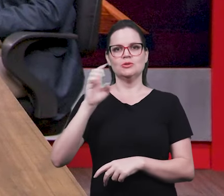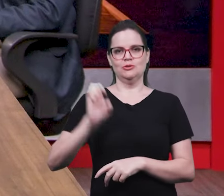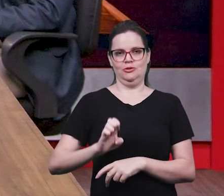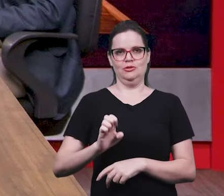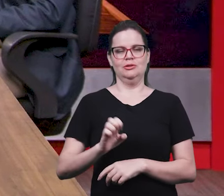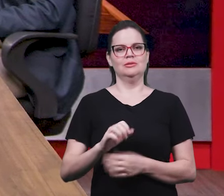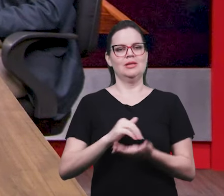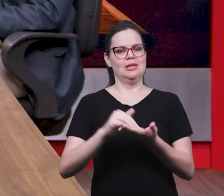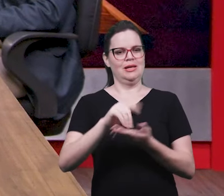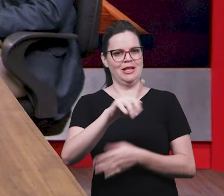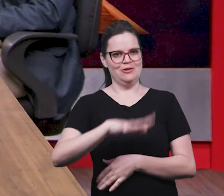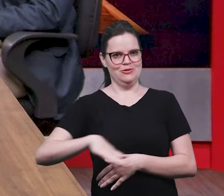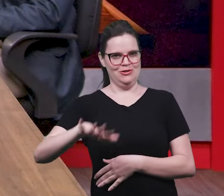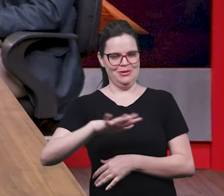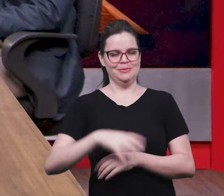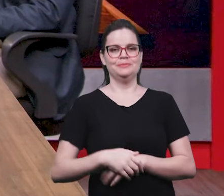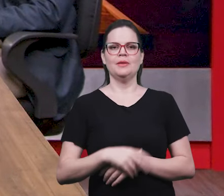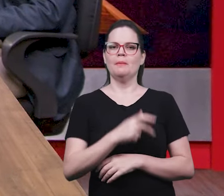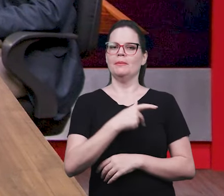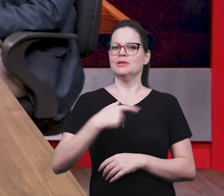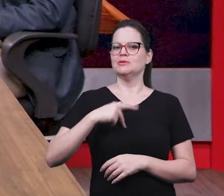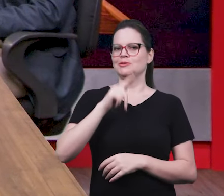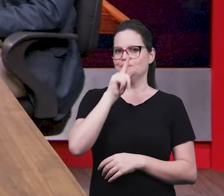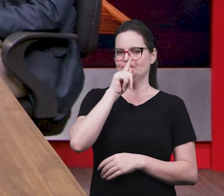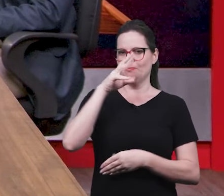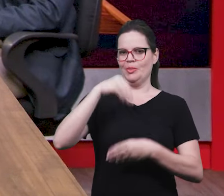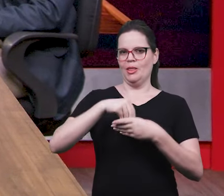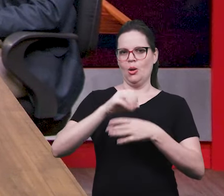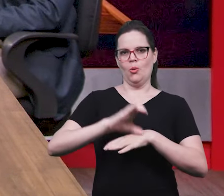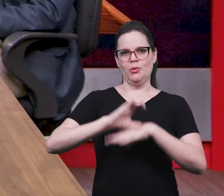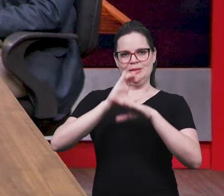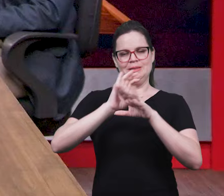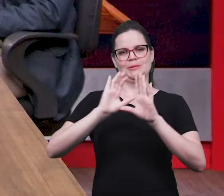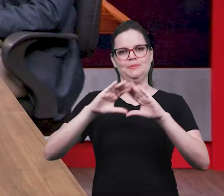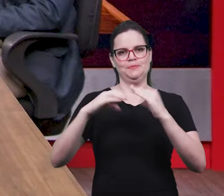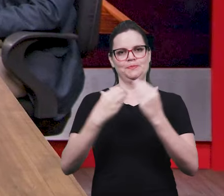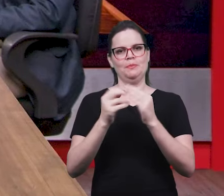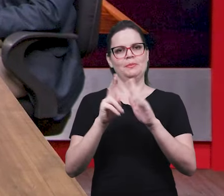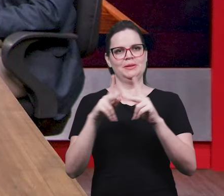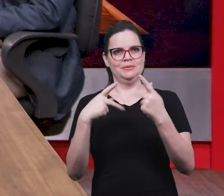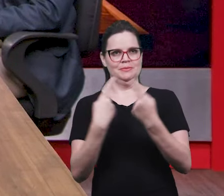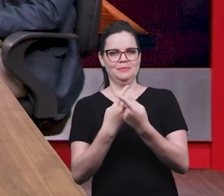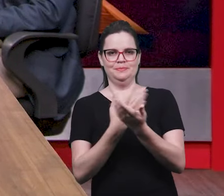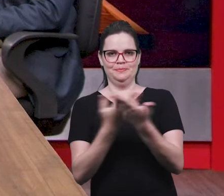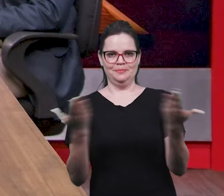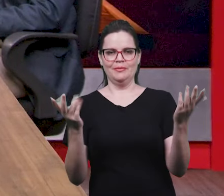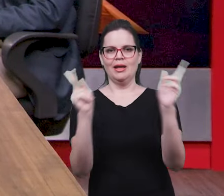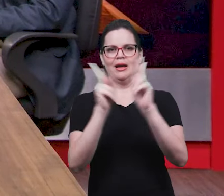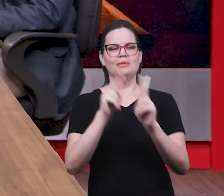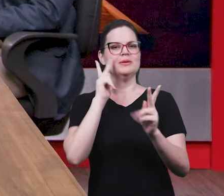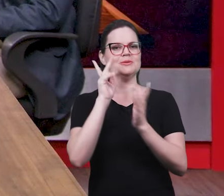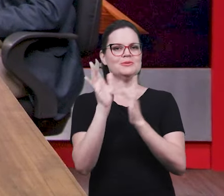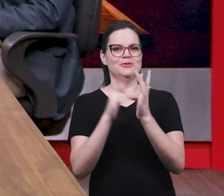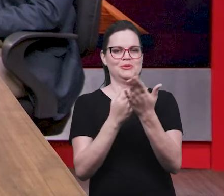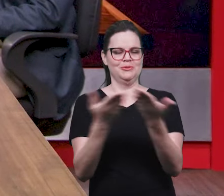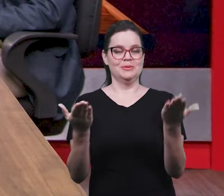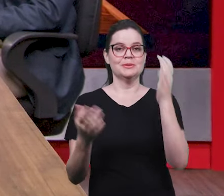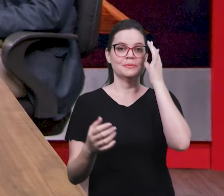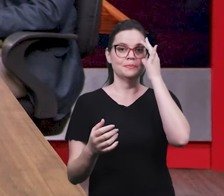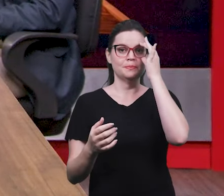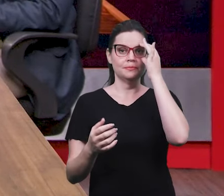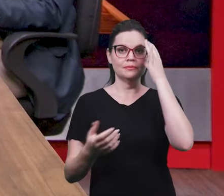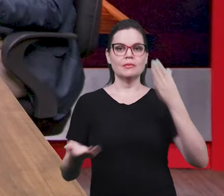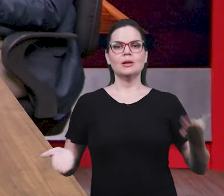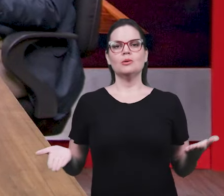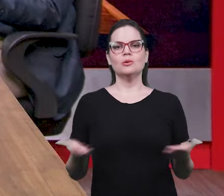secretário do Presbitério. Pastor Gilson, do Conselho Presbiteral também. A paz do Senhor, pastor. Paz do Senhor a todos. E o nosso